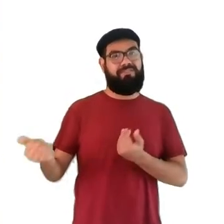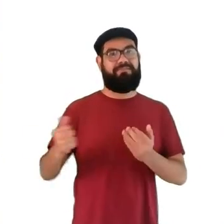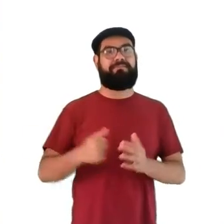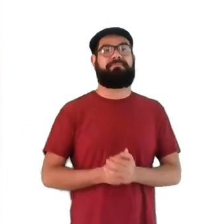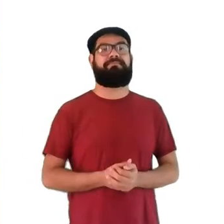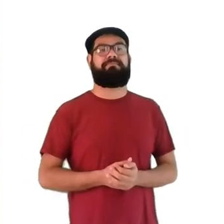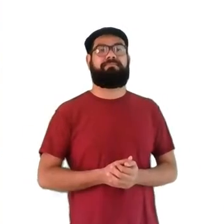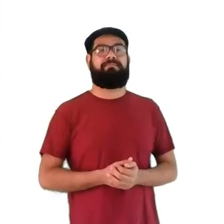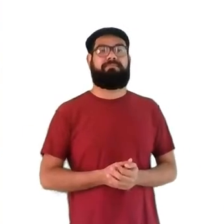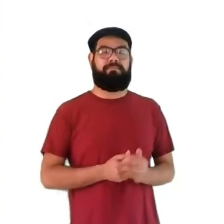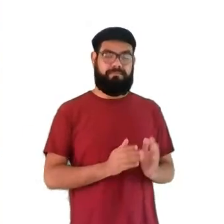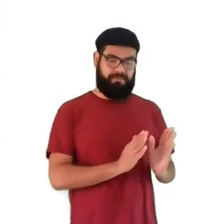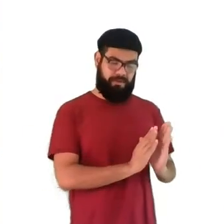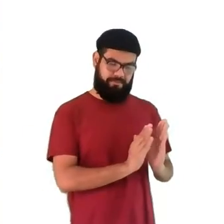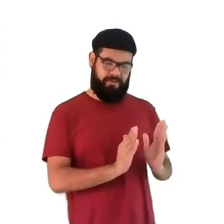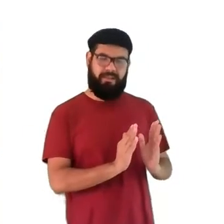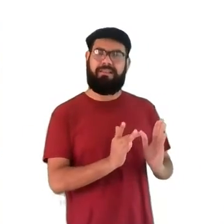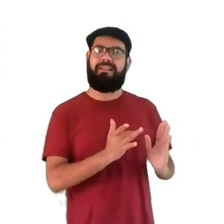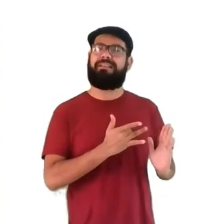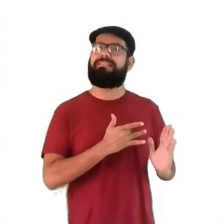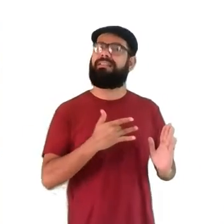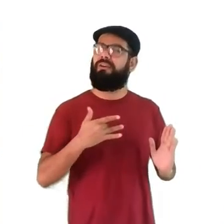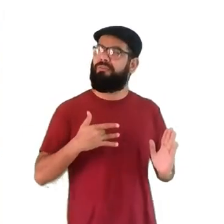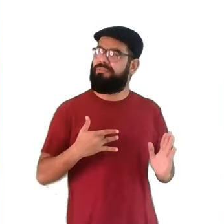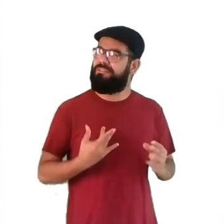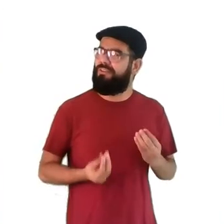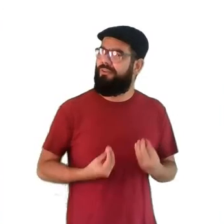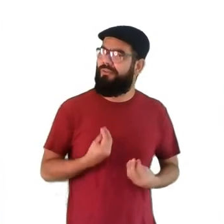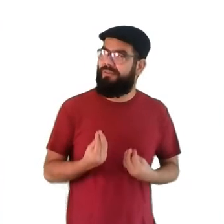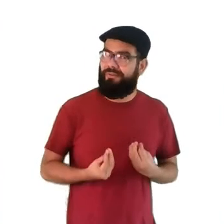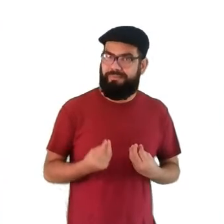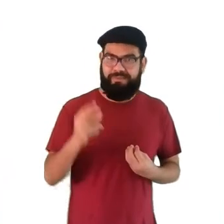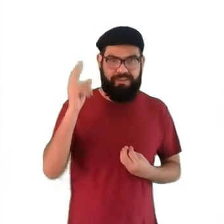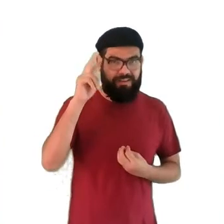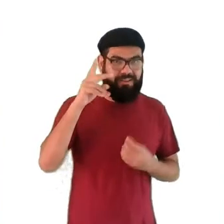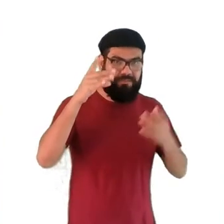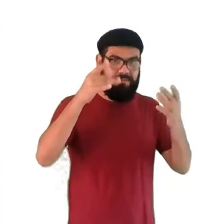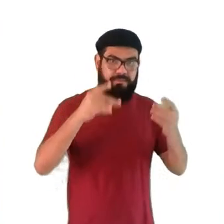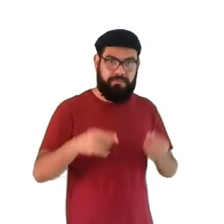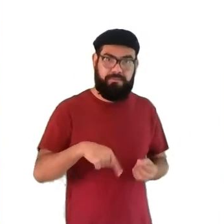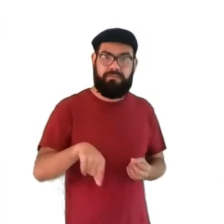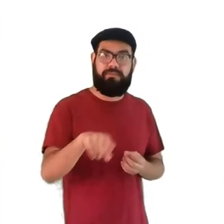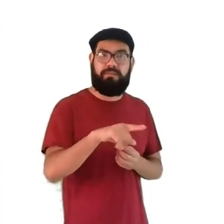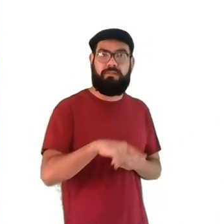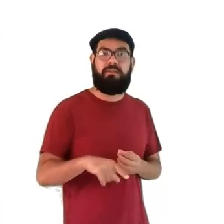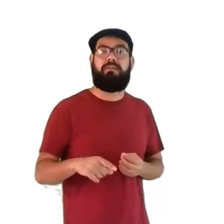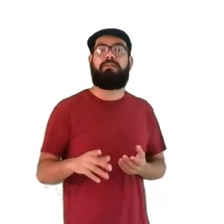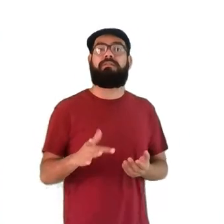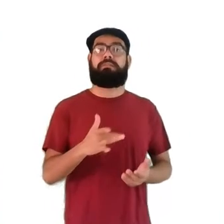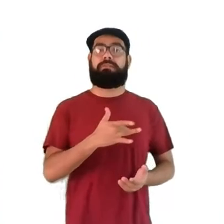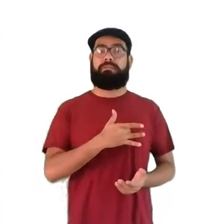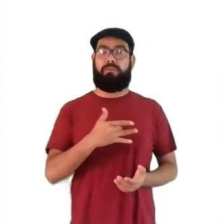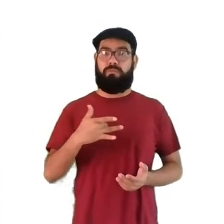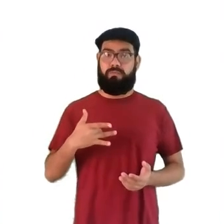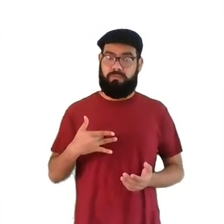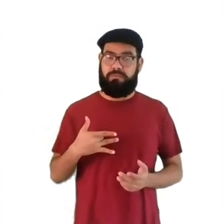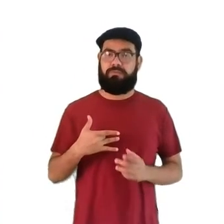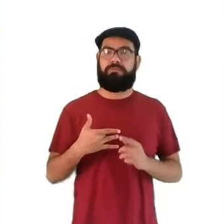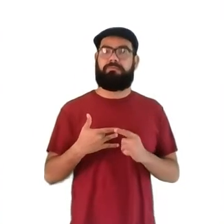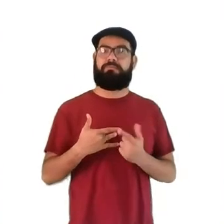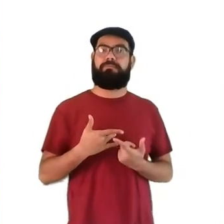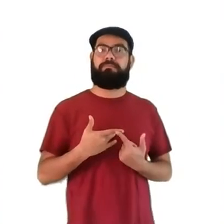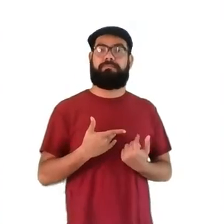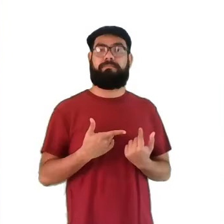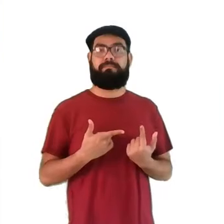fica a saúde? Já falei para vocês, né? Então, na questão da saúde, pelo fato de a gente